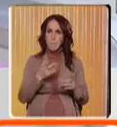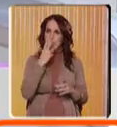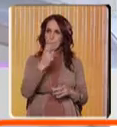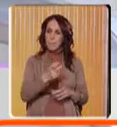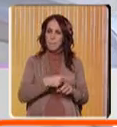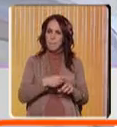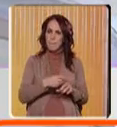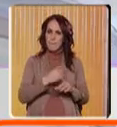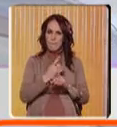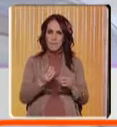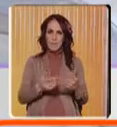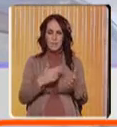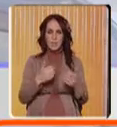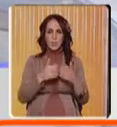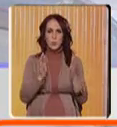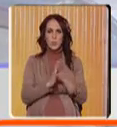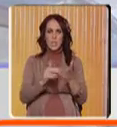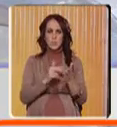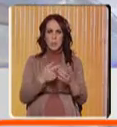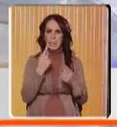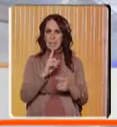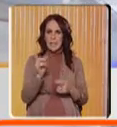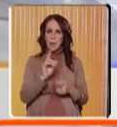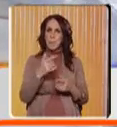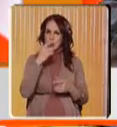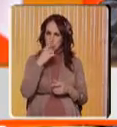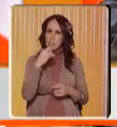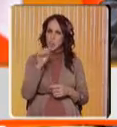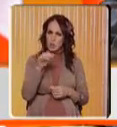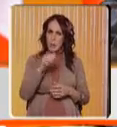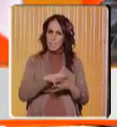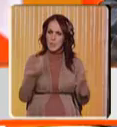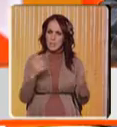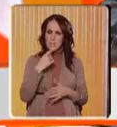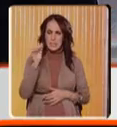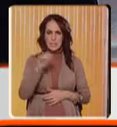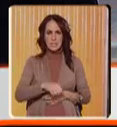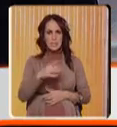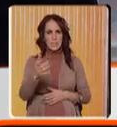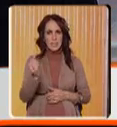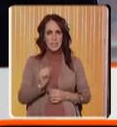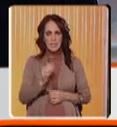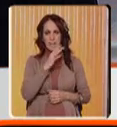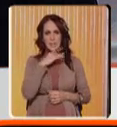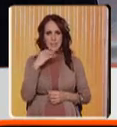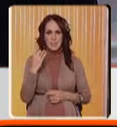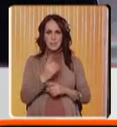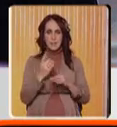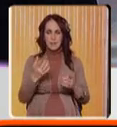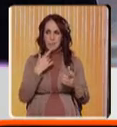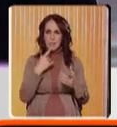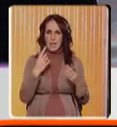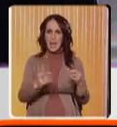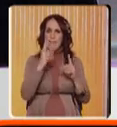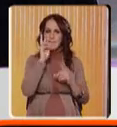respostas muito interessantes. Estava à espera que todos dissessem que não. Que não. Mas há pessoas que dizem sim. A maioria das pessoas disseram que sim, o que é a percepção de